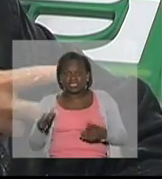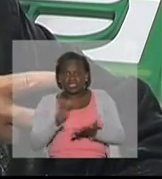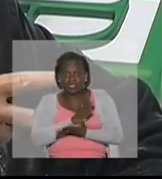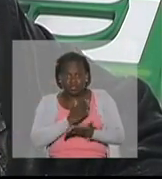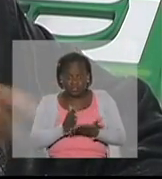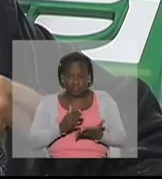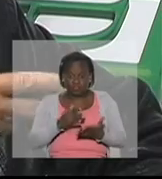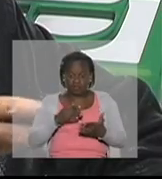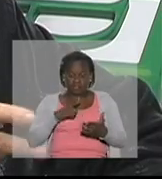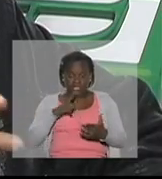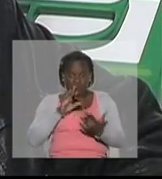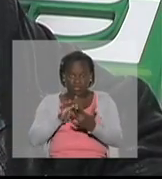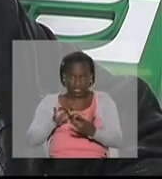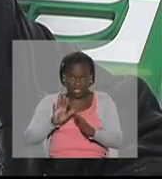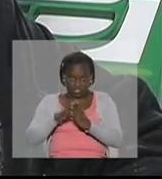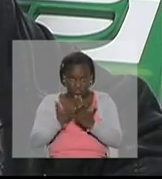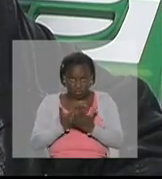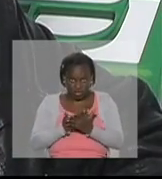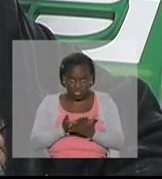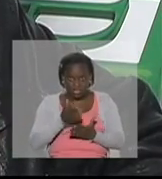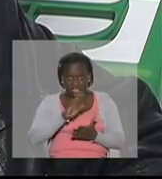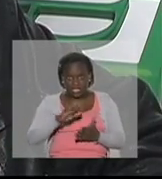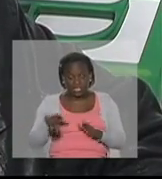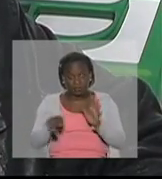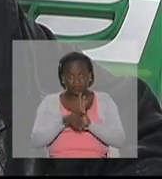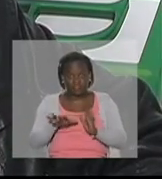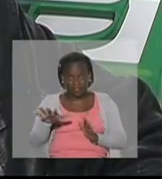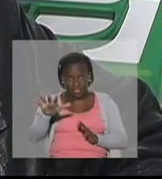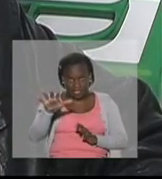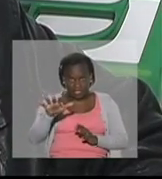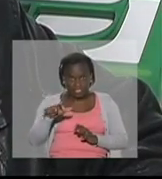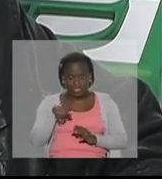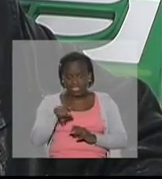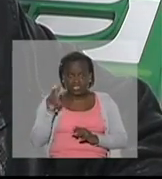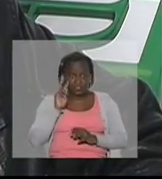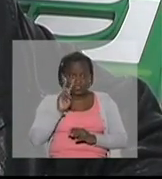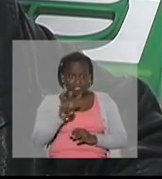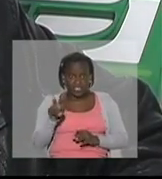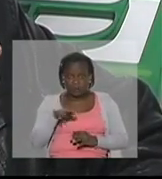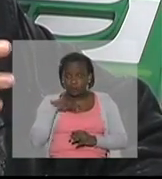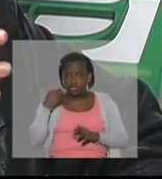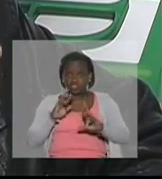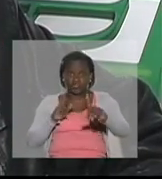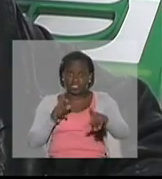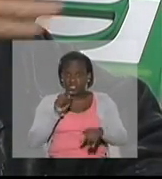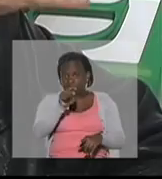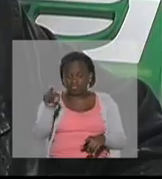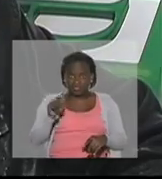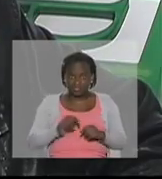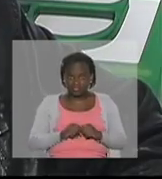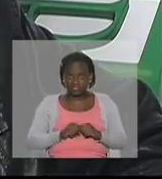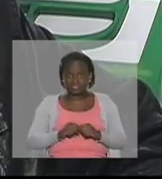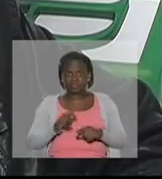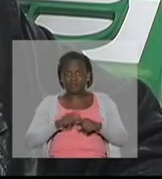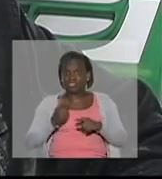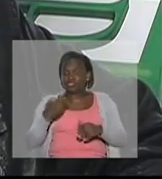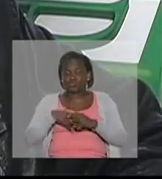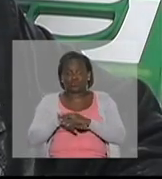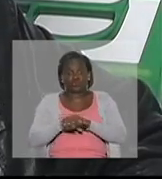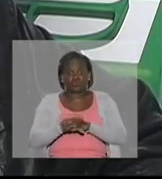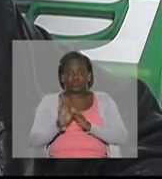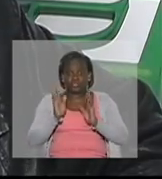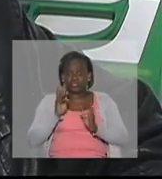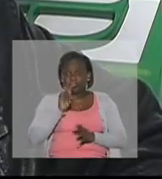que a gente lida na nossa escola, que são crianças de comunidade, eles têm uma maneira de ver a morte diferente da minha e da sua. Porque eles